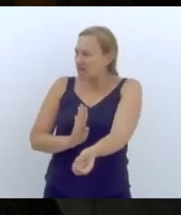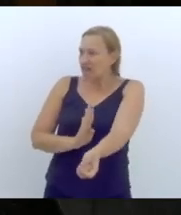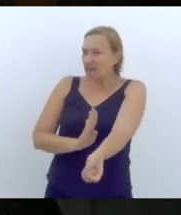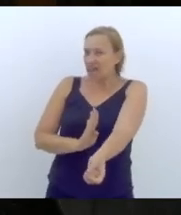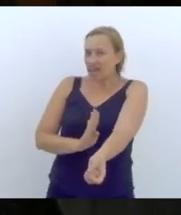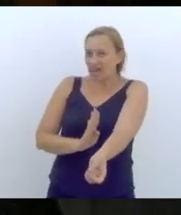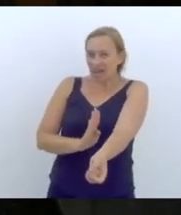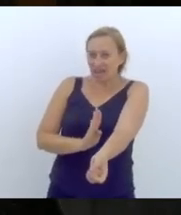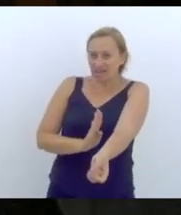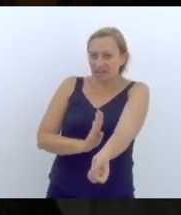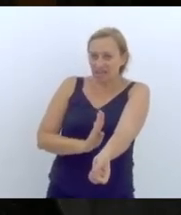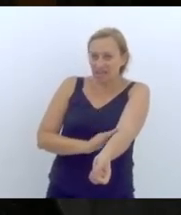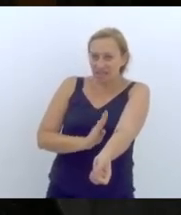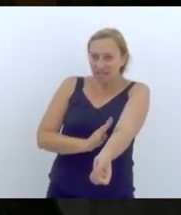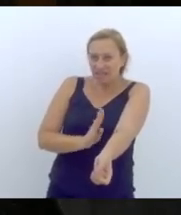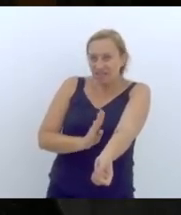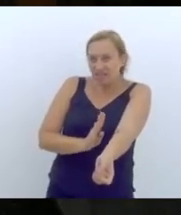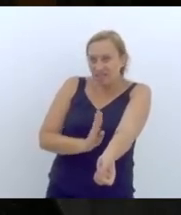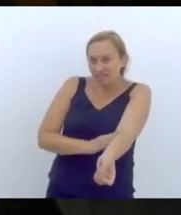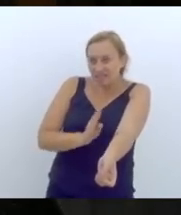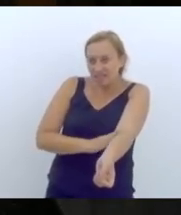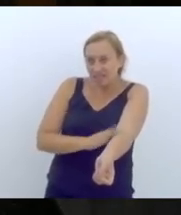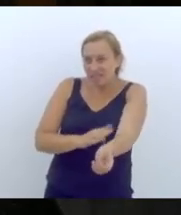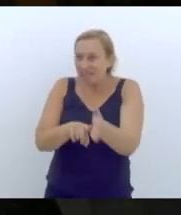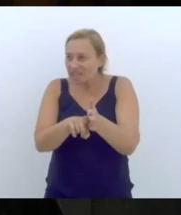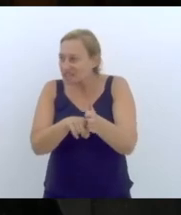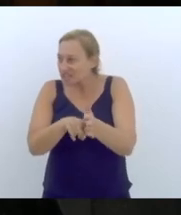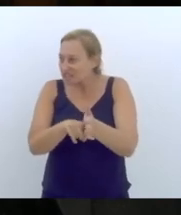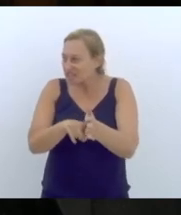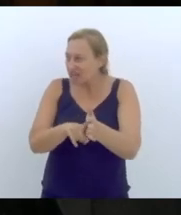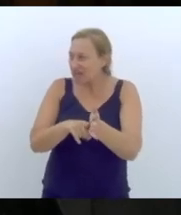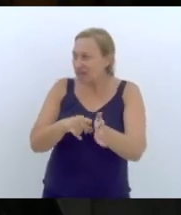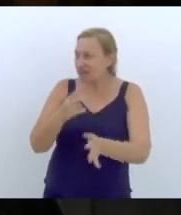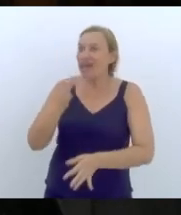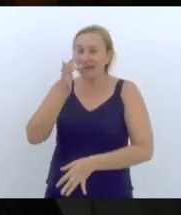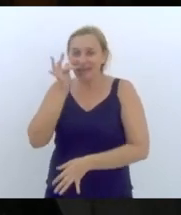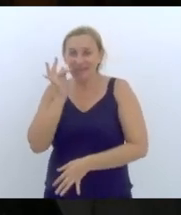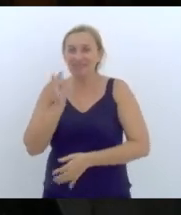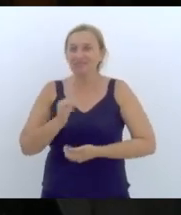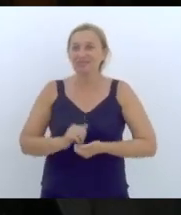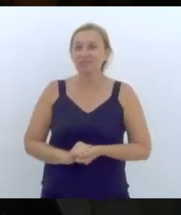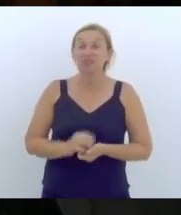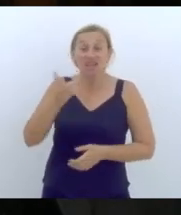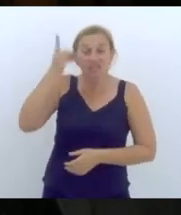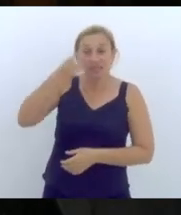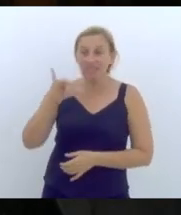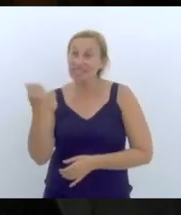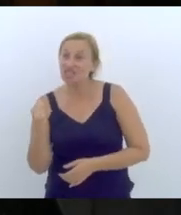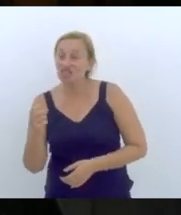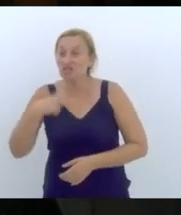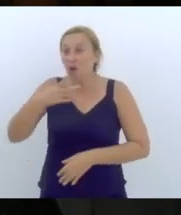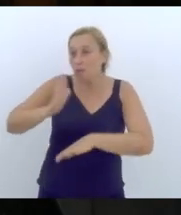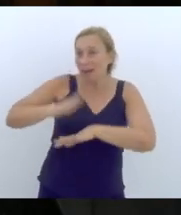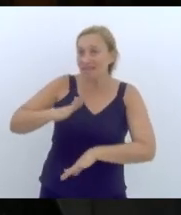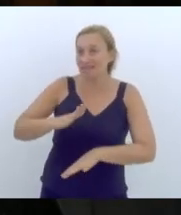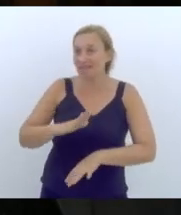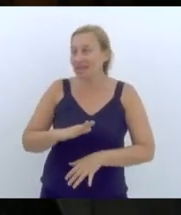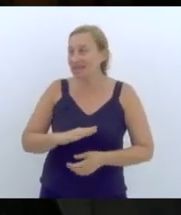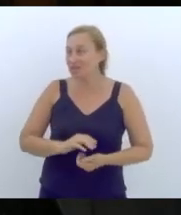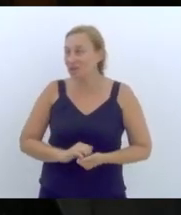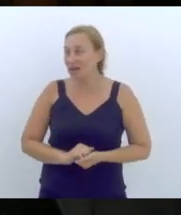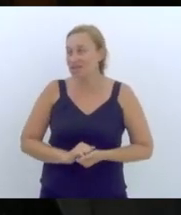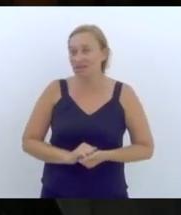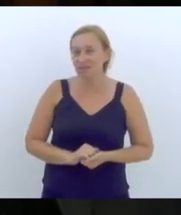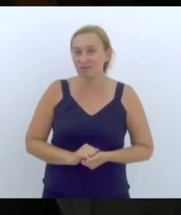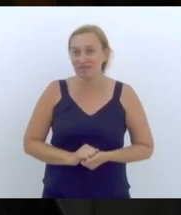desafio. Desafio o deputado Flávio Serafim a fazer o exame toxicológico. E tem mais. A deputada Cidinha falou mais aqui, pô. Ela fala mais.